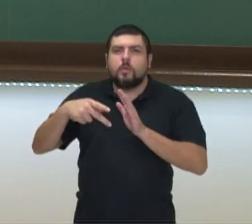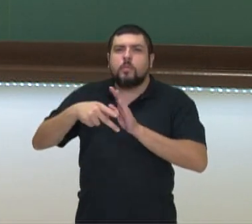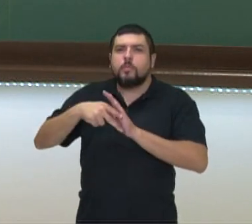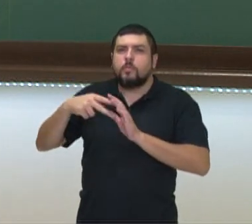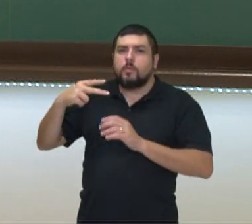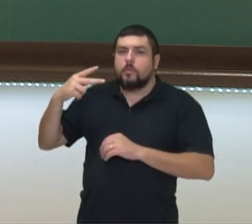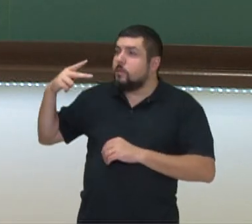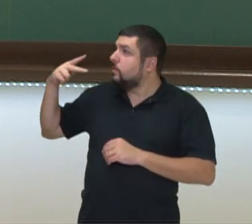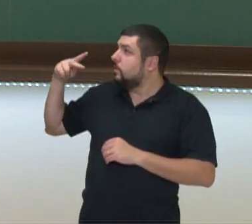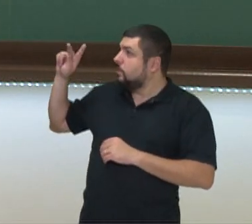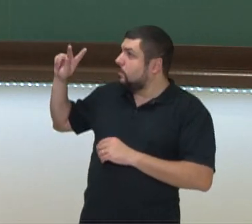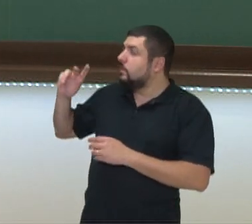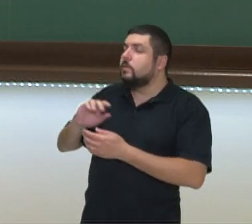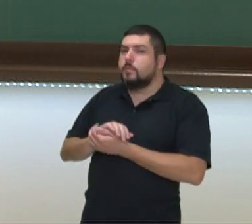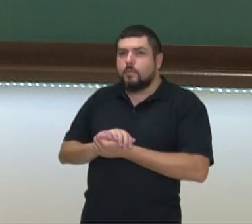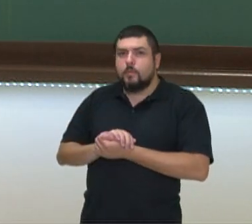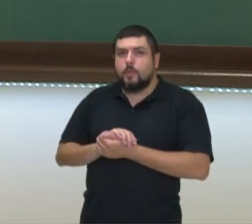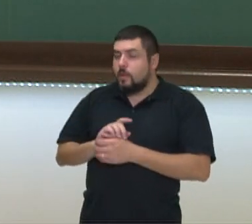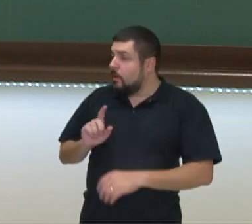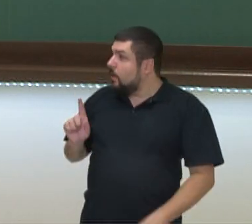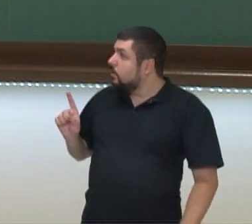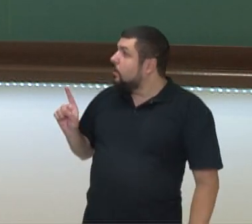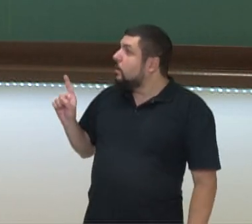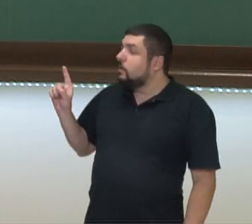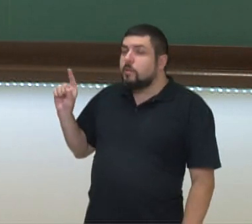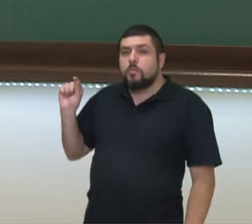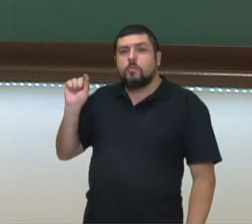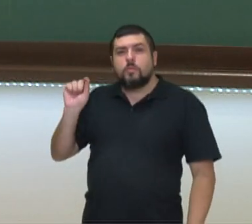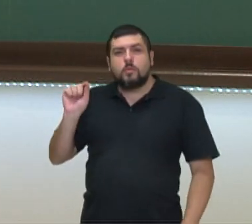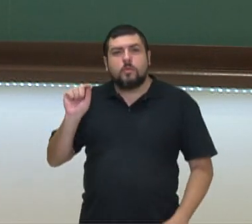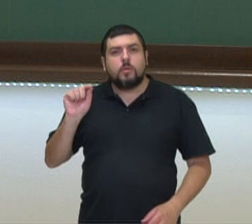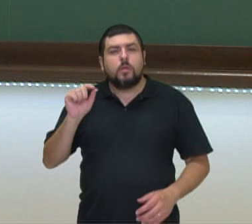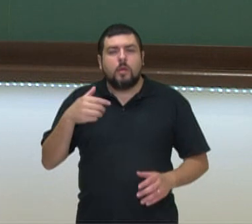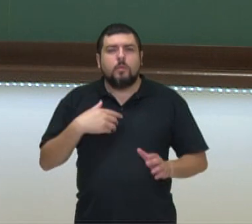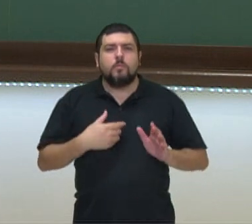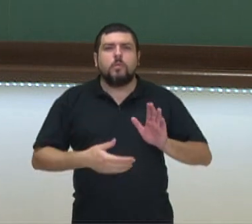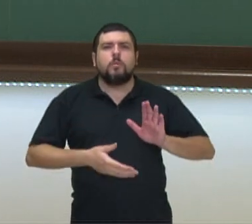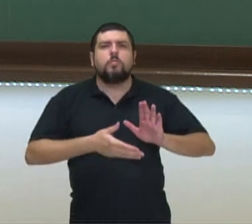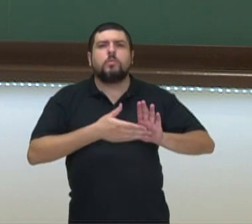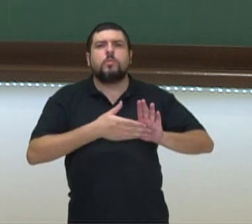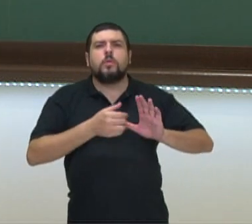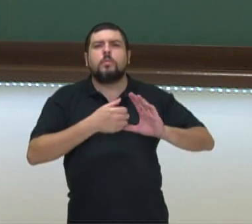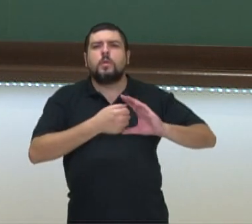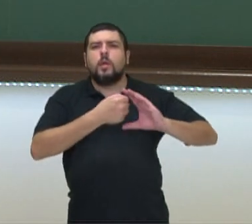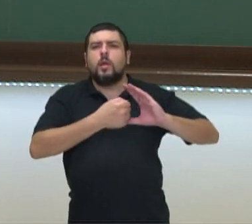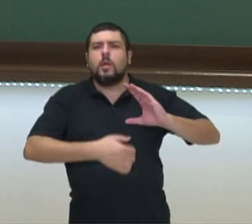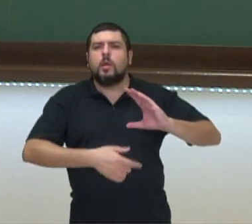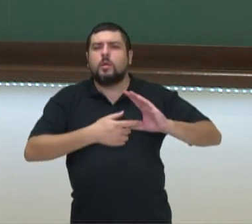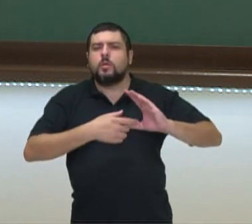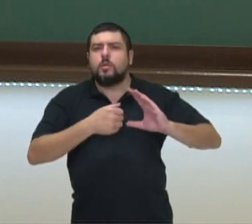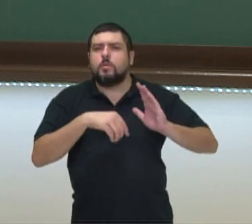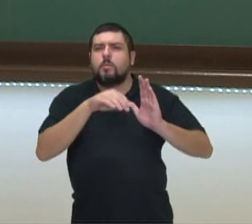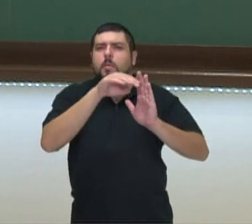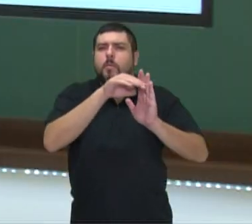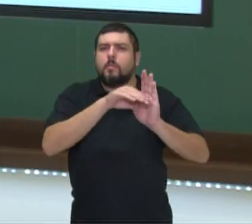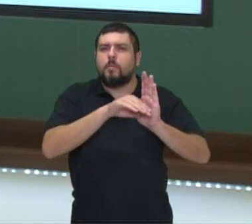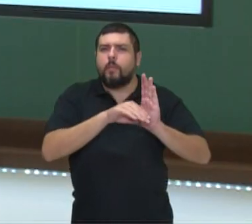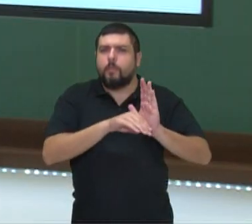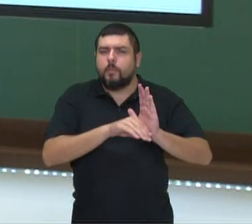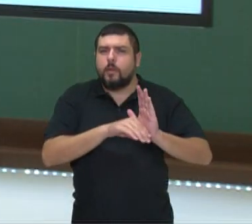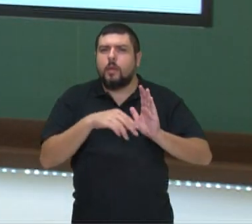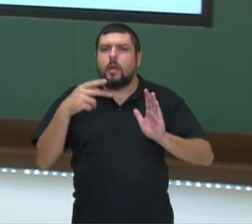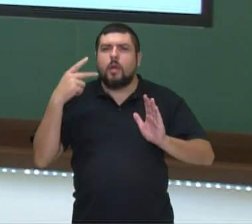Porque foi ele, esse carinha aqui, que propôs as características da política mercantilista. Então essa